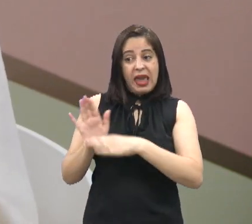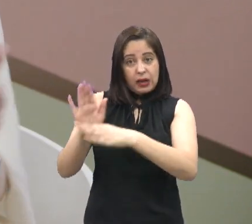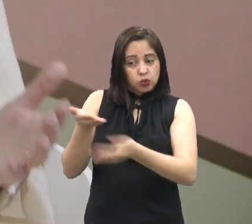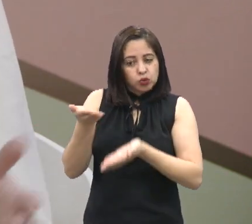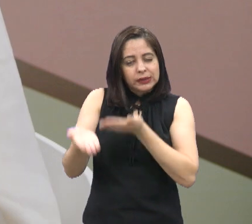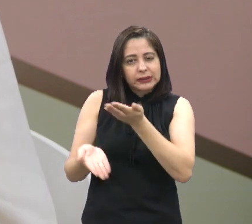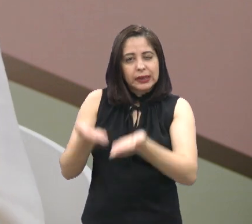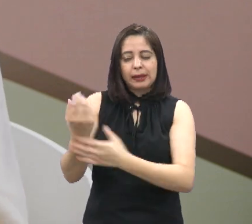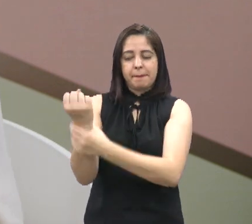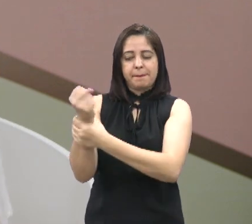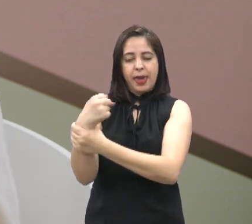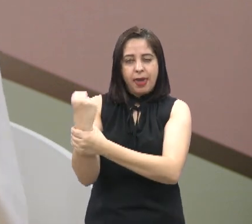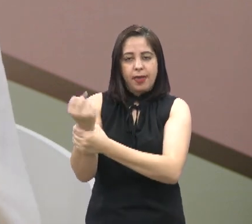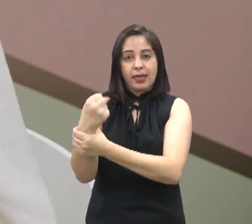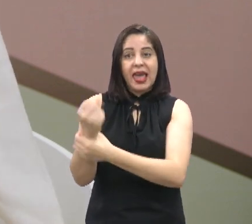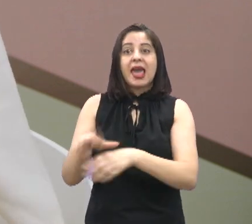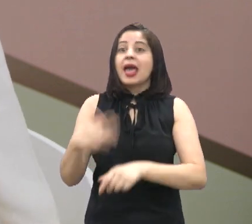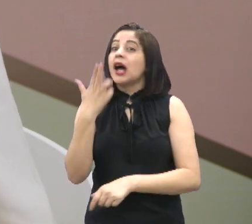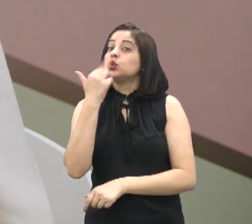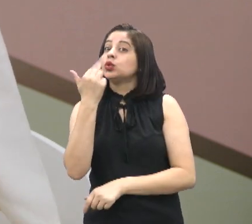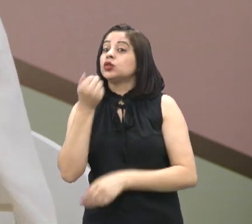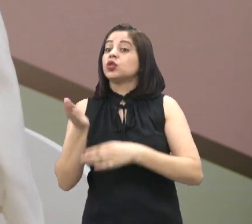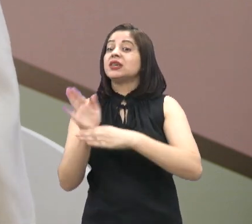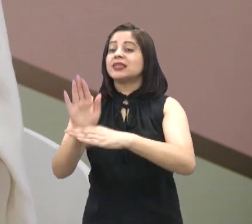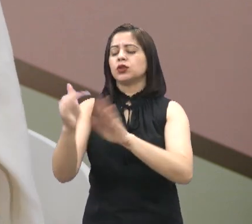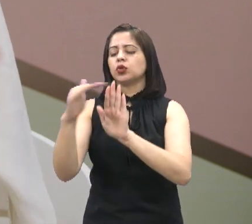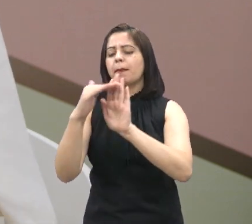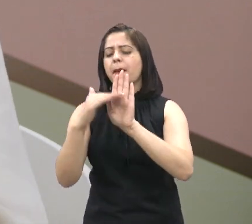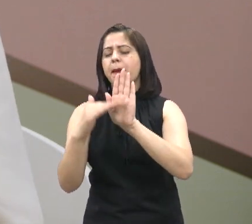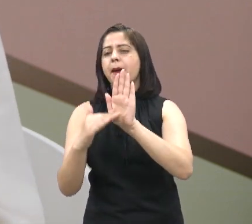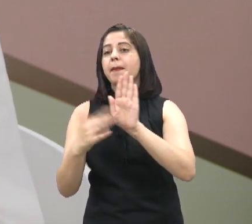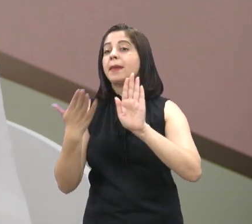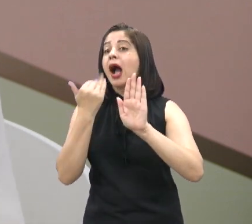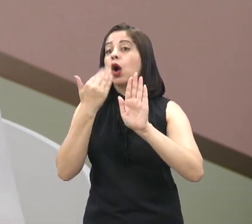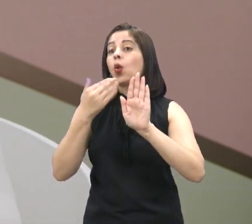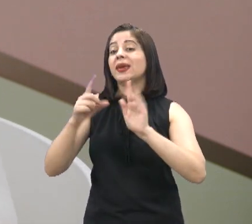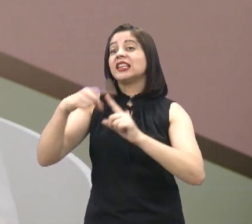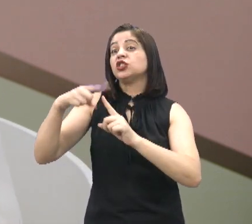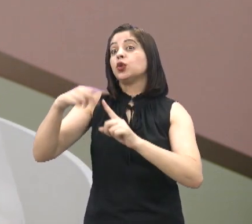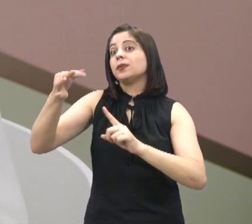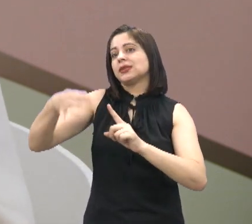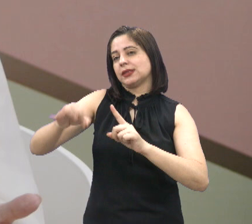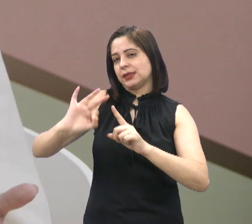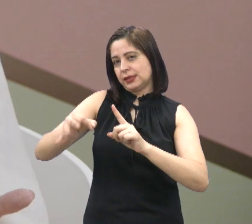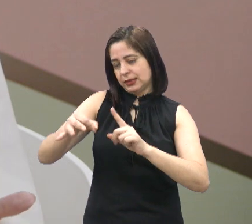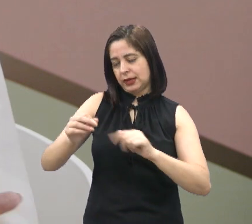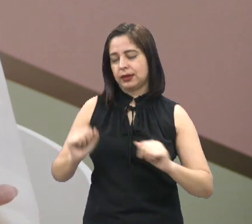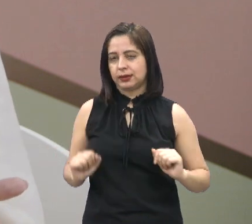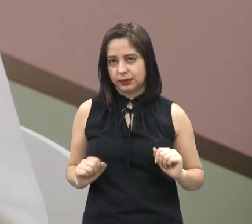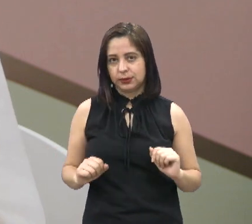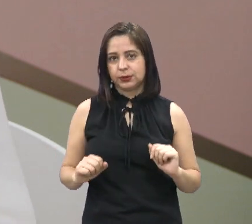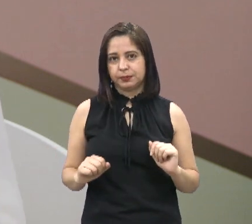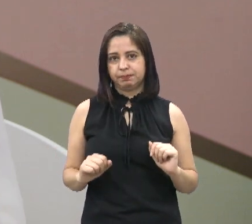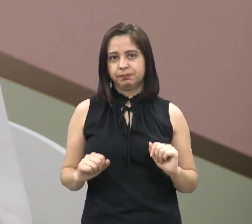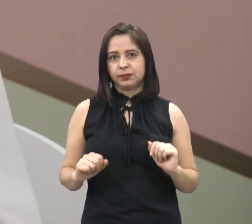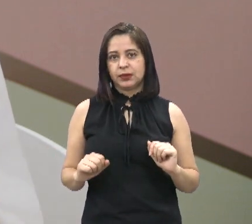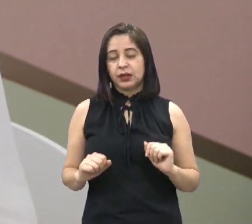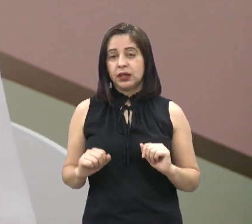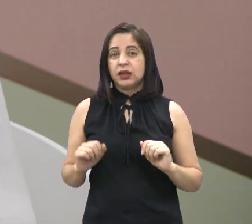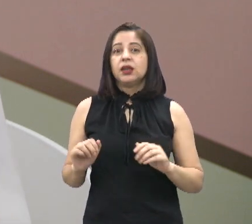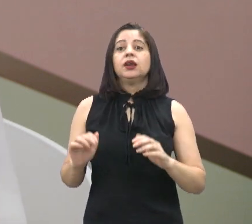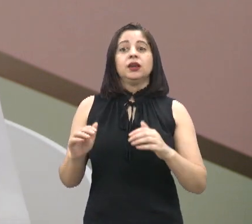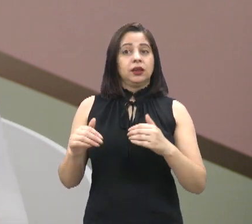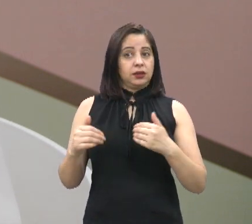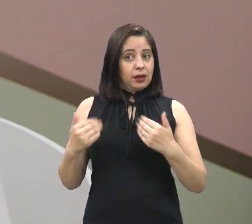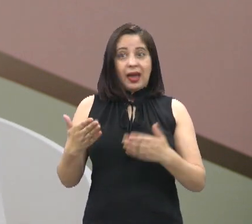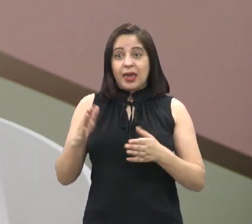do cardápio desse paciente. E nós médicos avaliando, né, isso tudo, acaba que você consegue ter um resultado